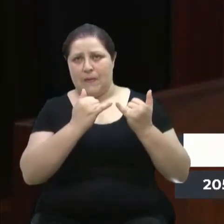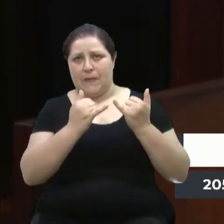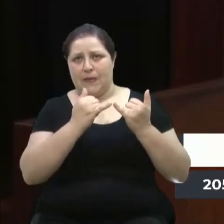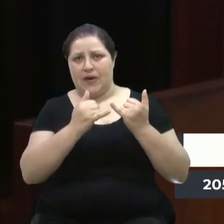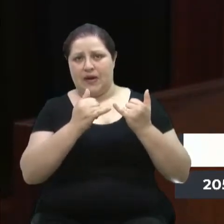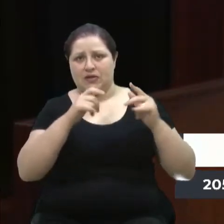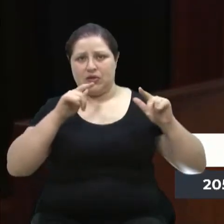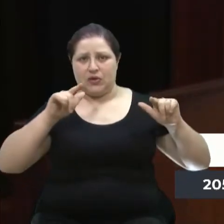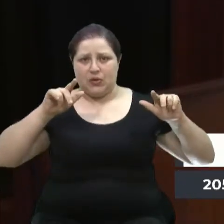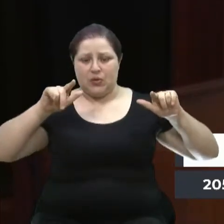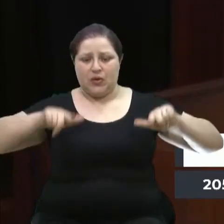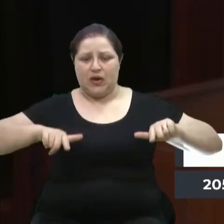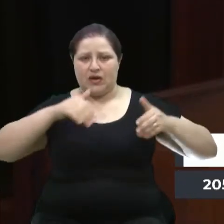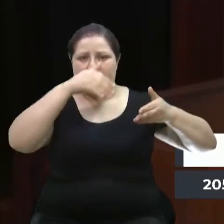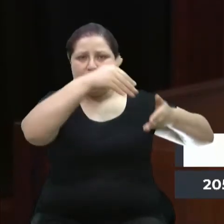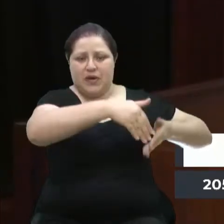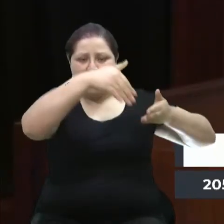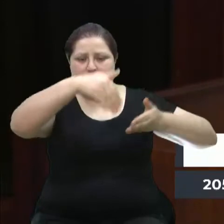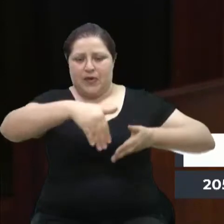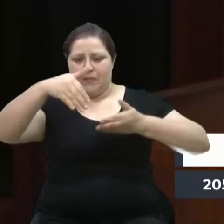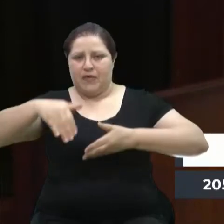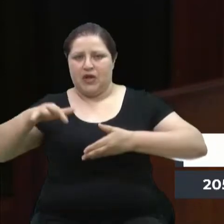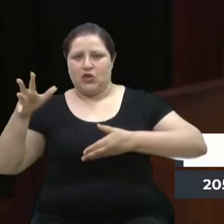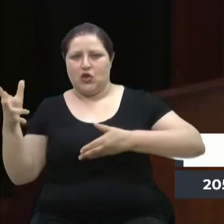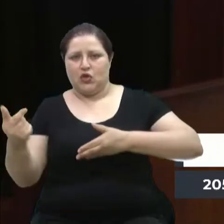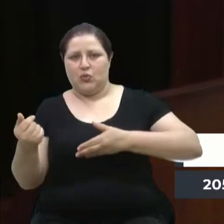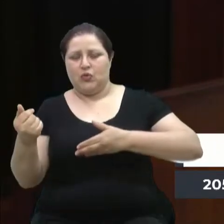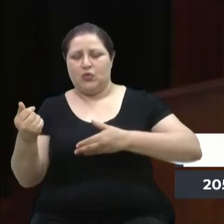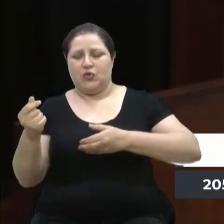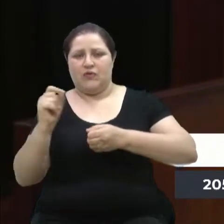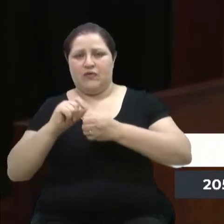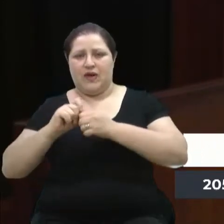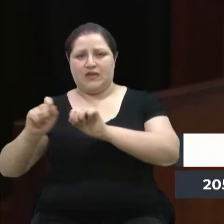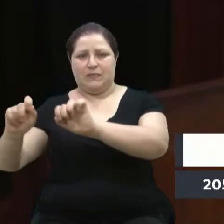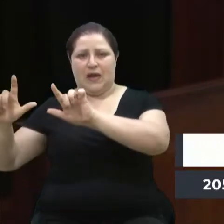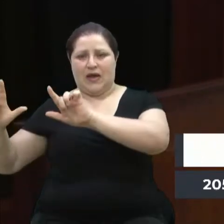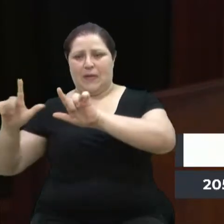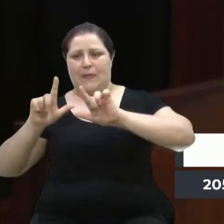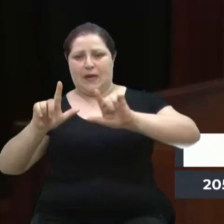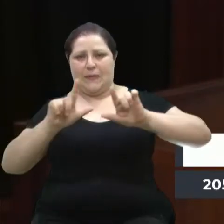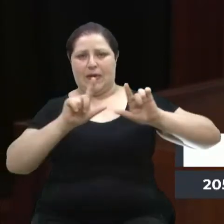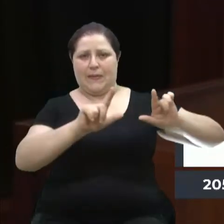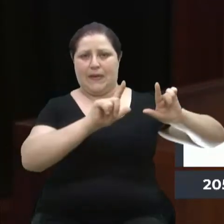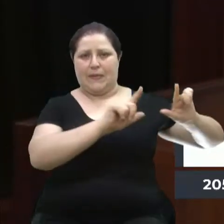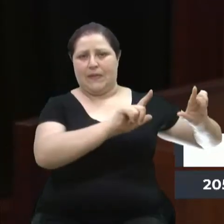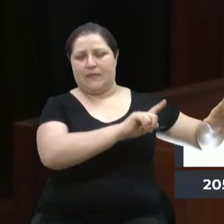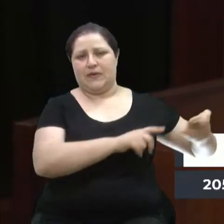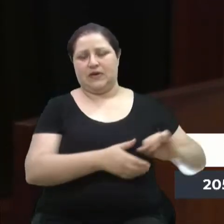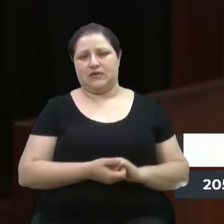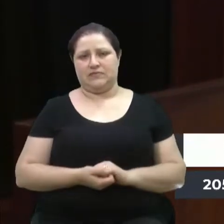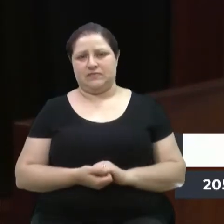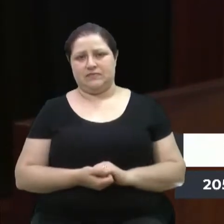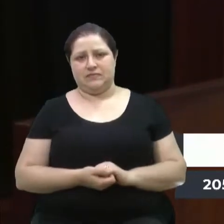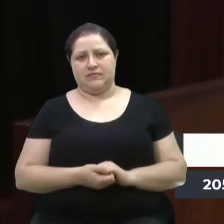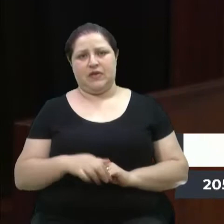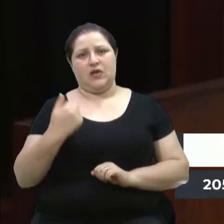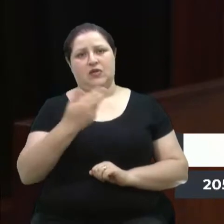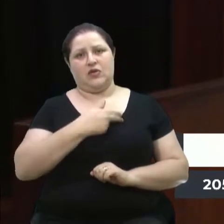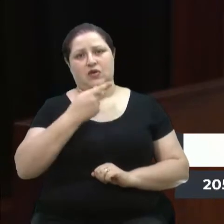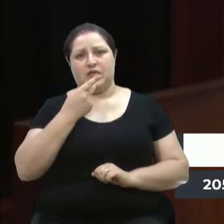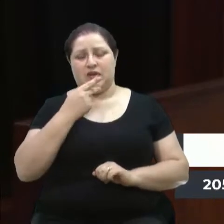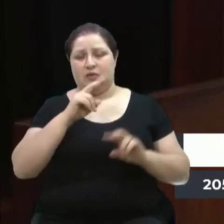homenzinhos parece um monte de tumor lá então quando a gente fala de concessão mas declaração de líder áudio entendeu muito